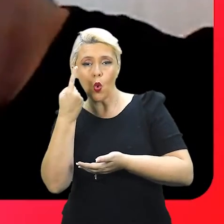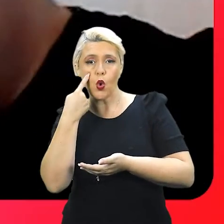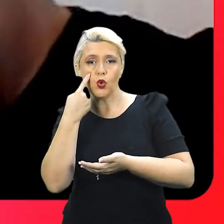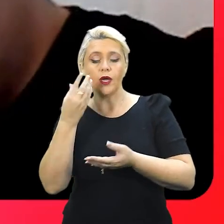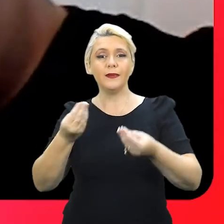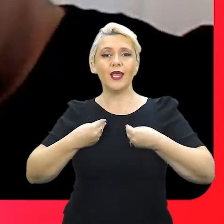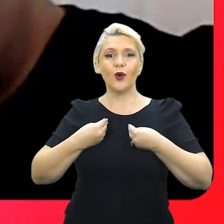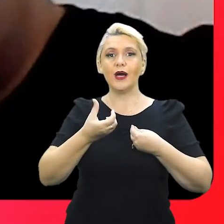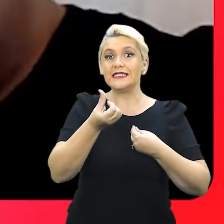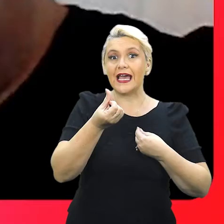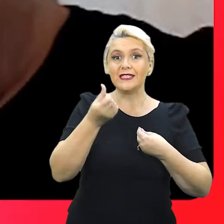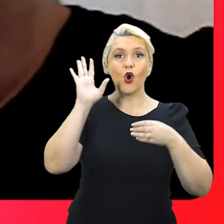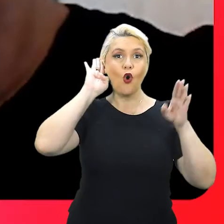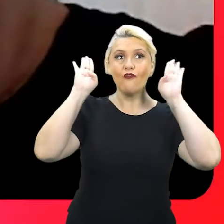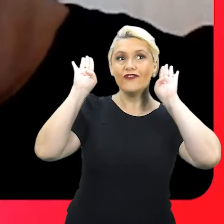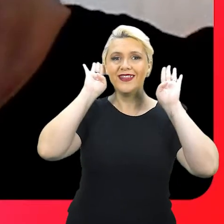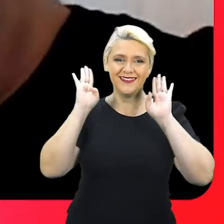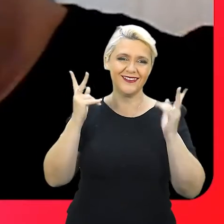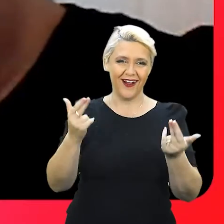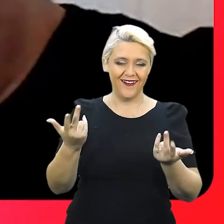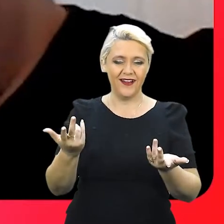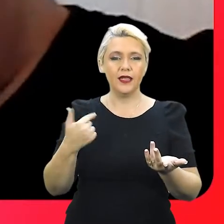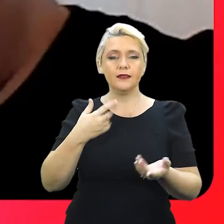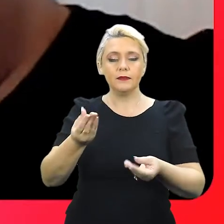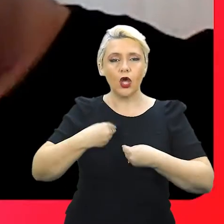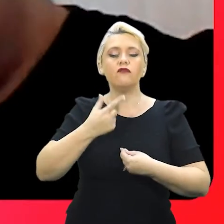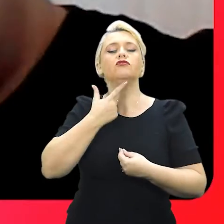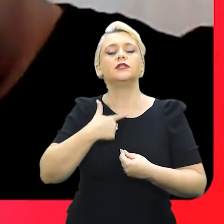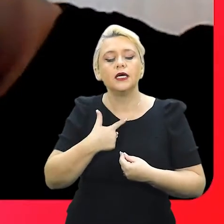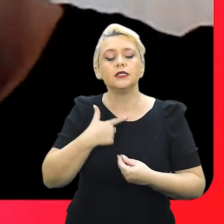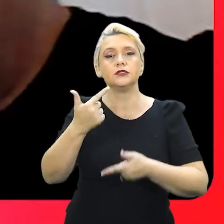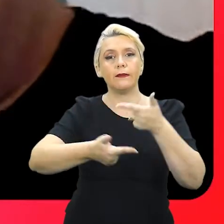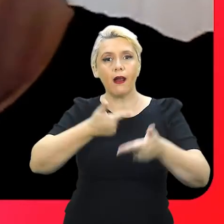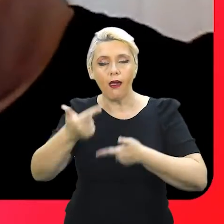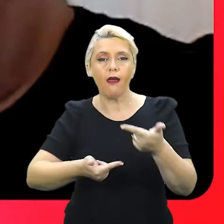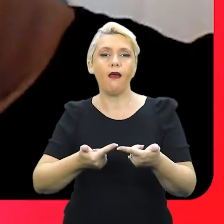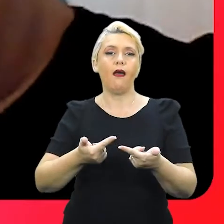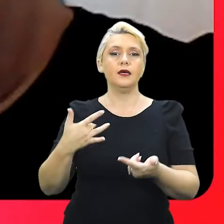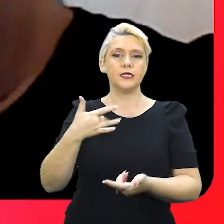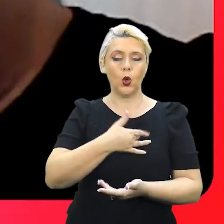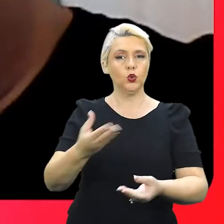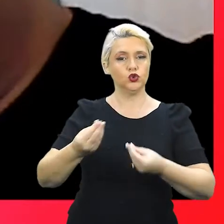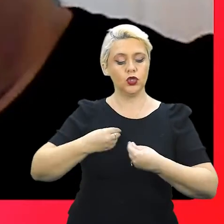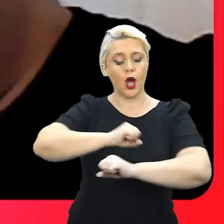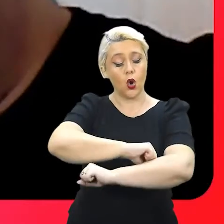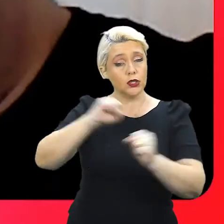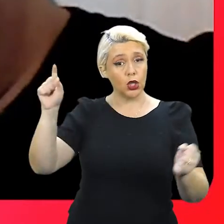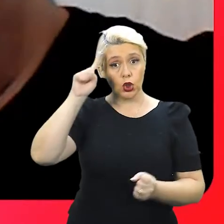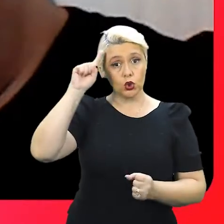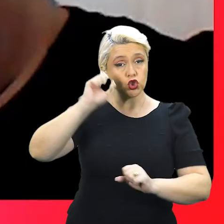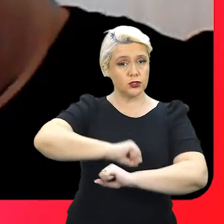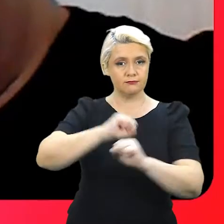E me deu a vontade de trabalhar, a saúde para acordar todo dia cedo